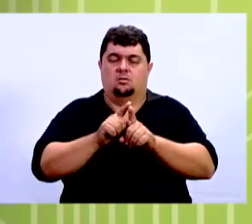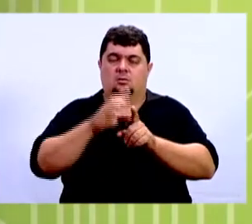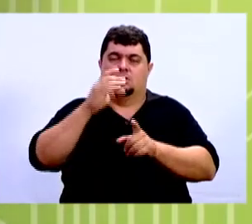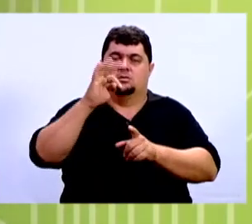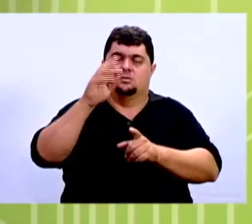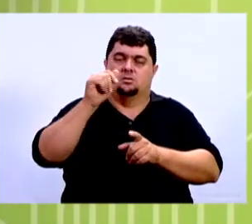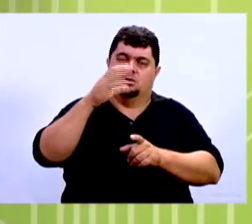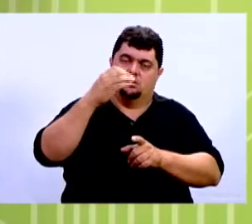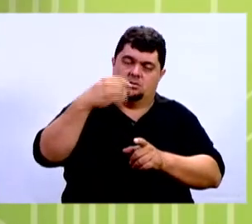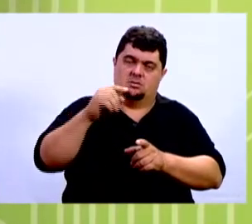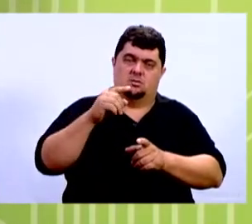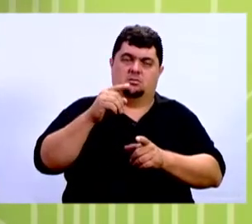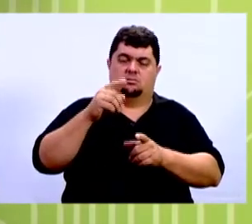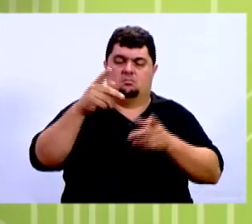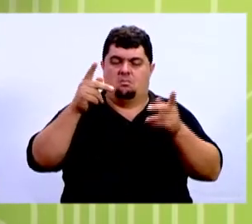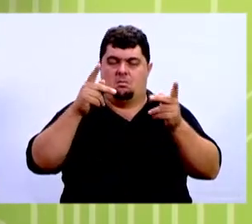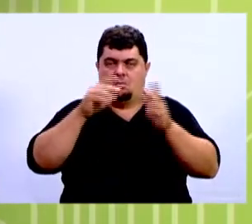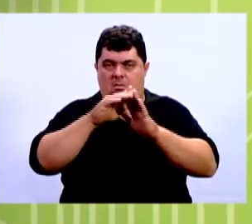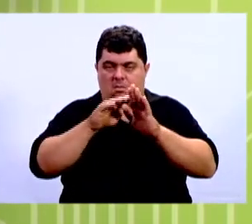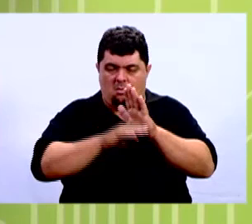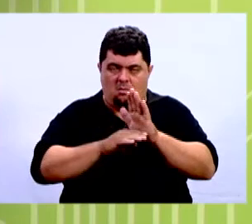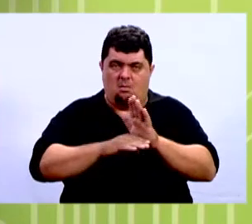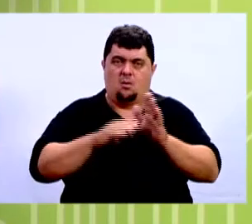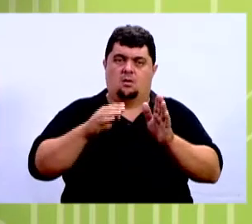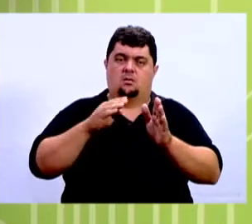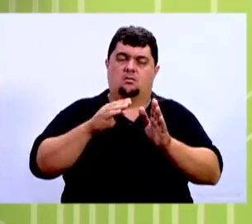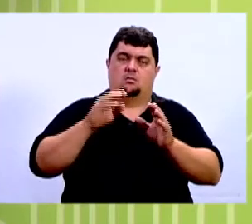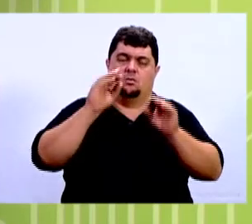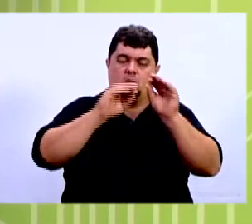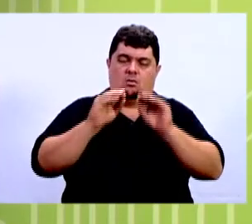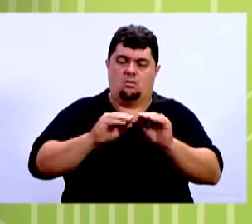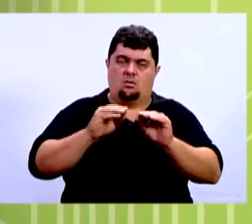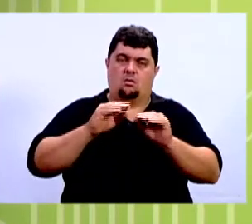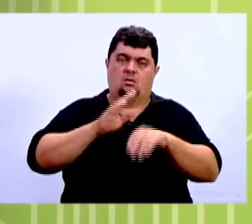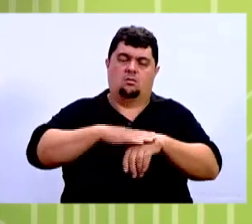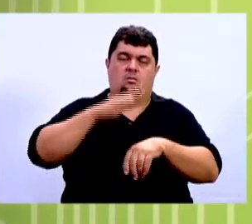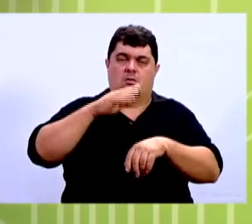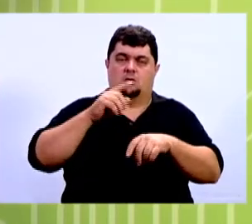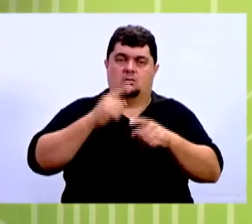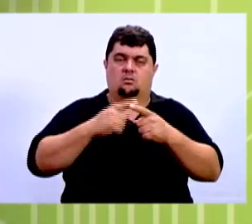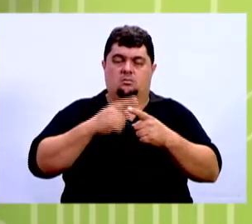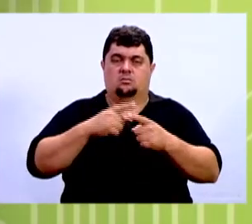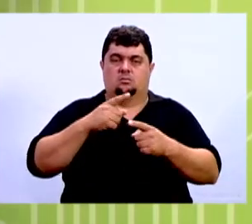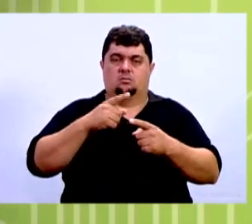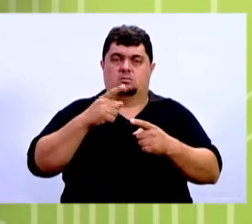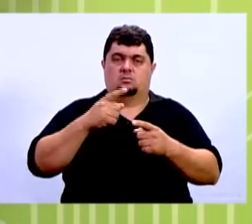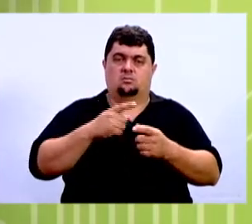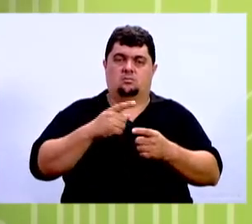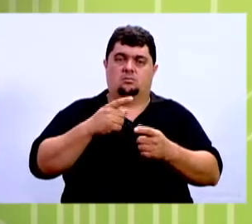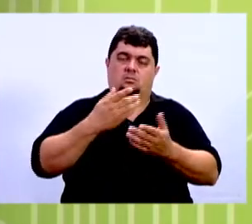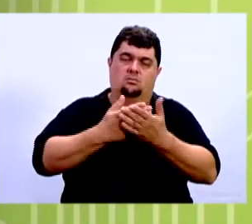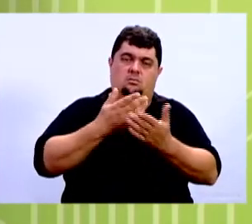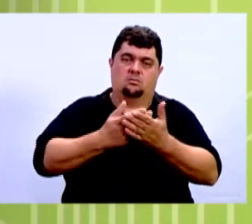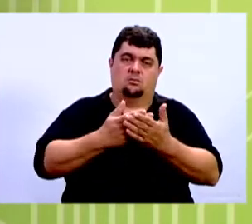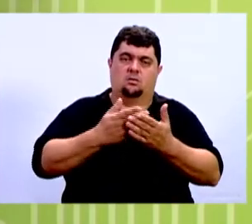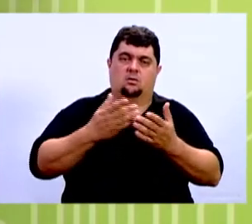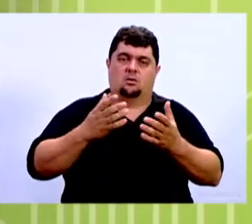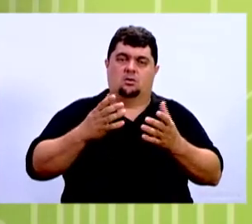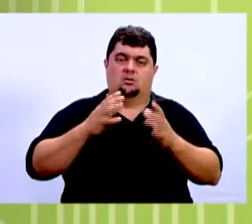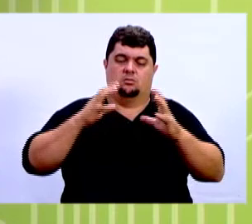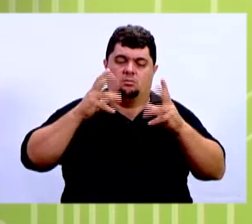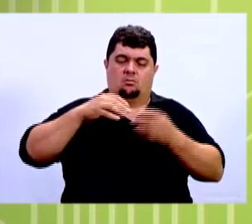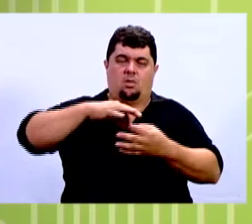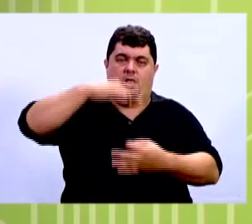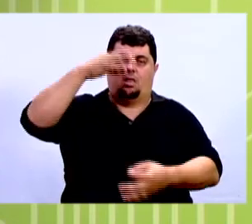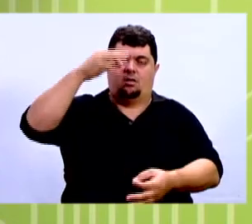citação, de formatação de página, de formatação de citações. A gente coloca uns tutoriais a mais para vocês no ambiente virtual, visto que a aula não contempla esse